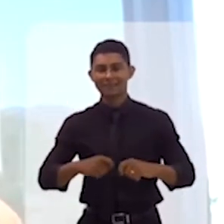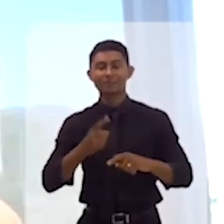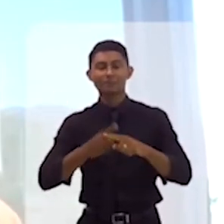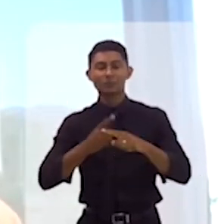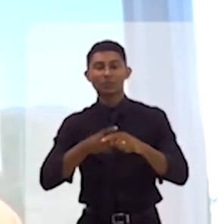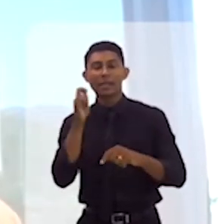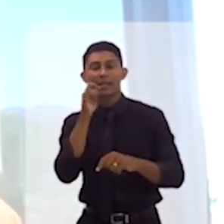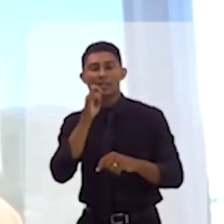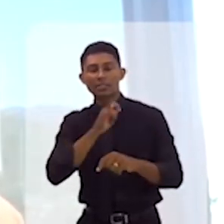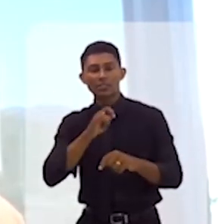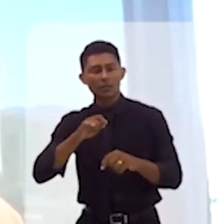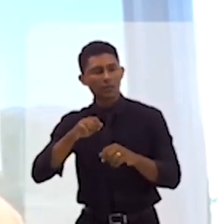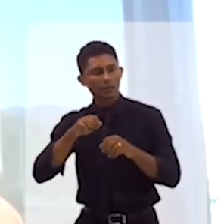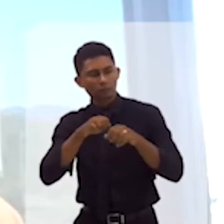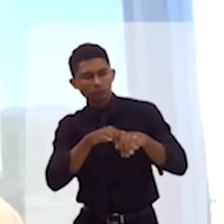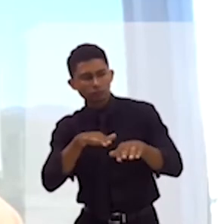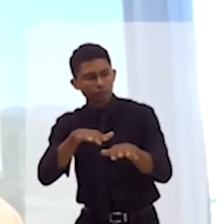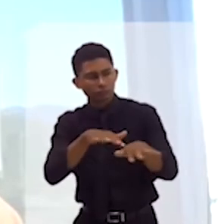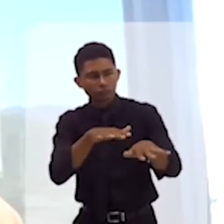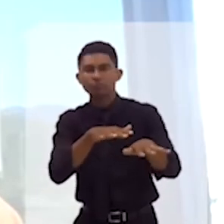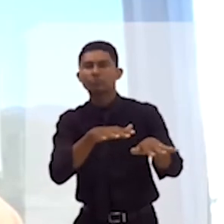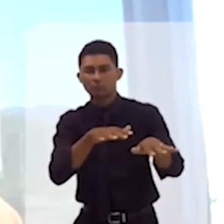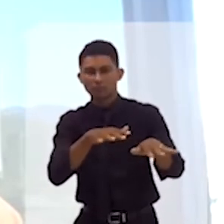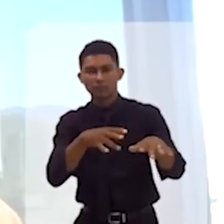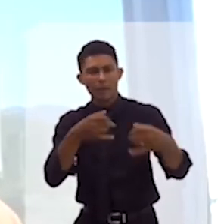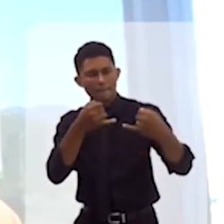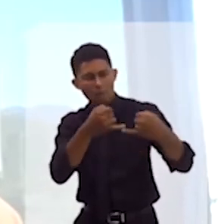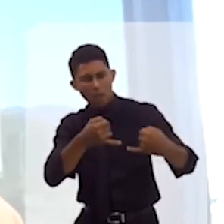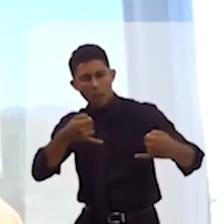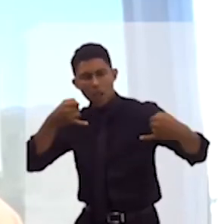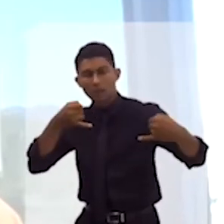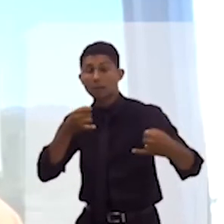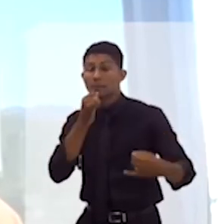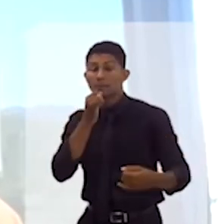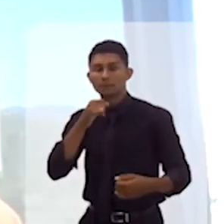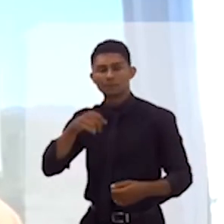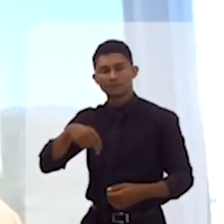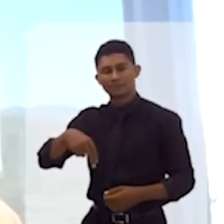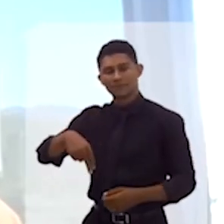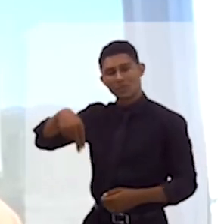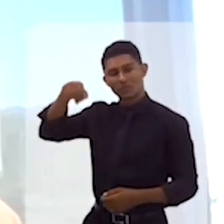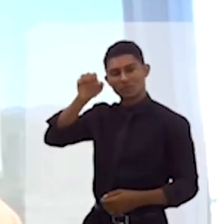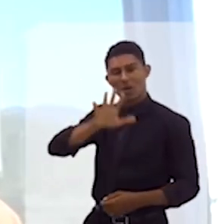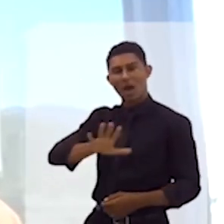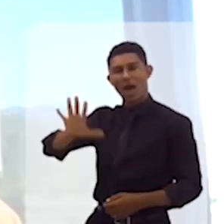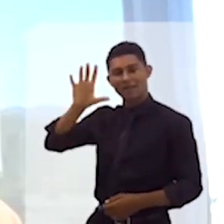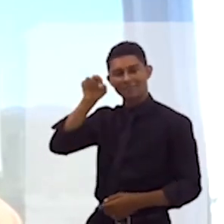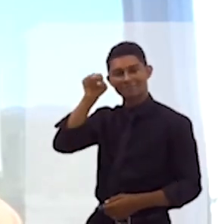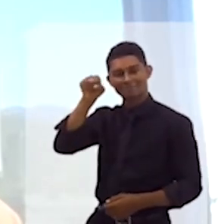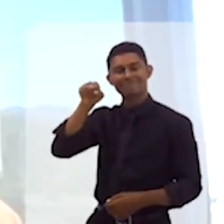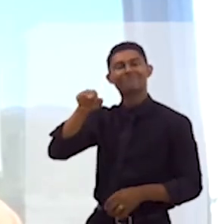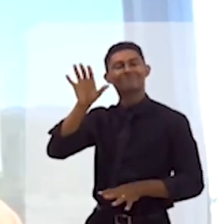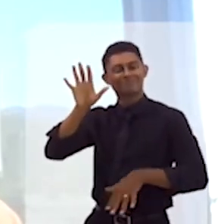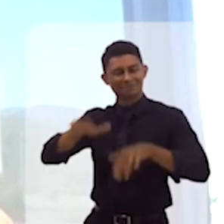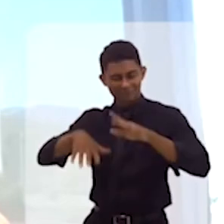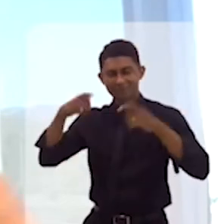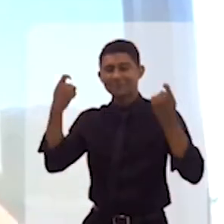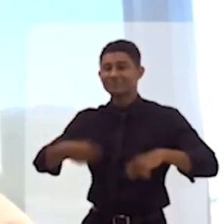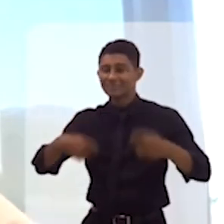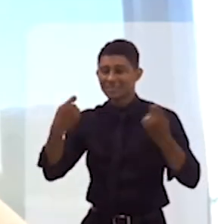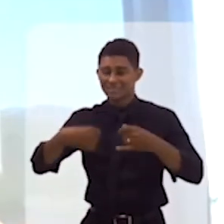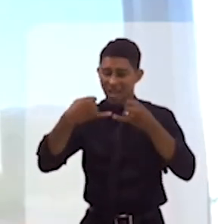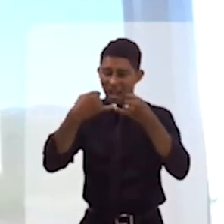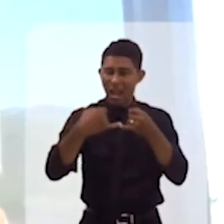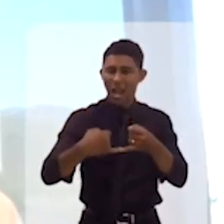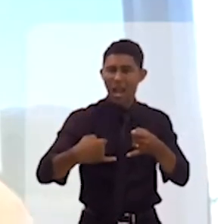que é bastante relevante quando se considera a geração no Nordeste, e você precisa muitas vezes de linhas de transmissão